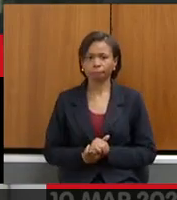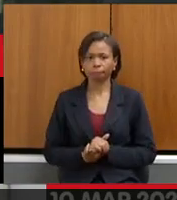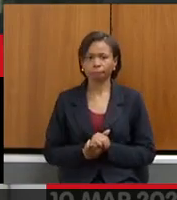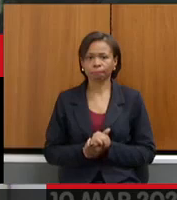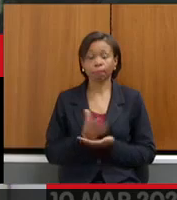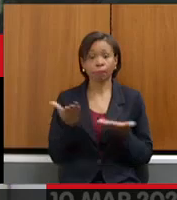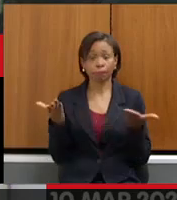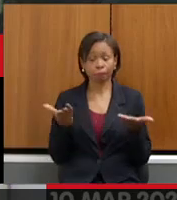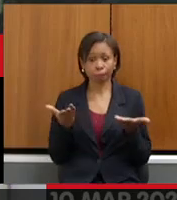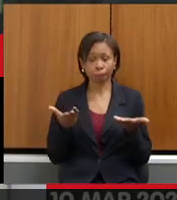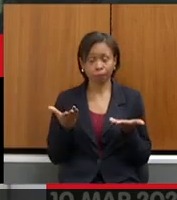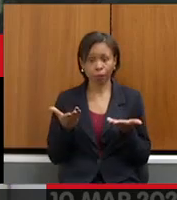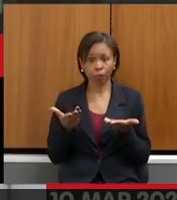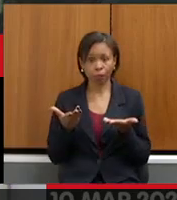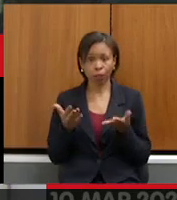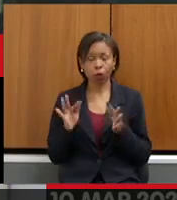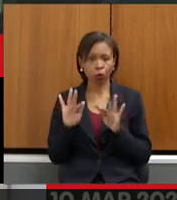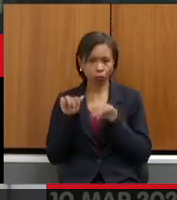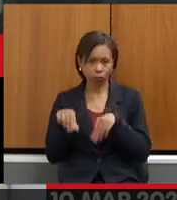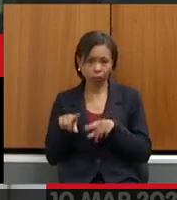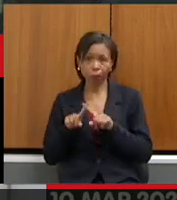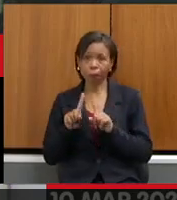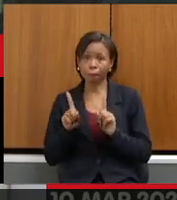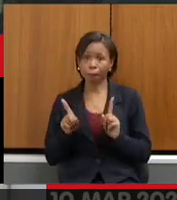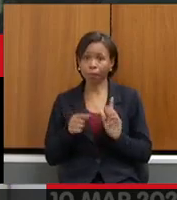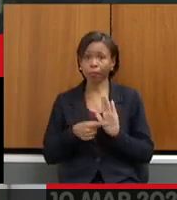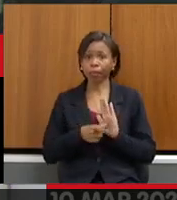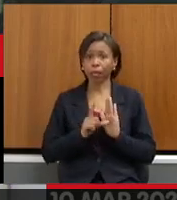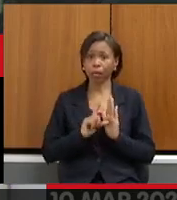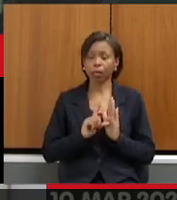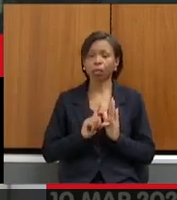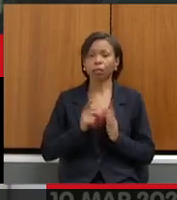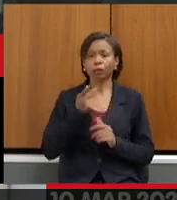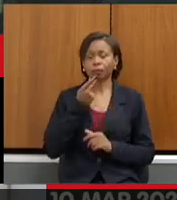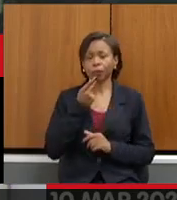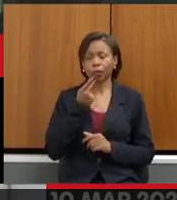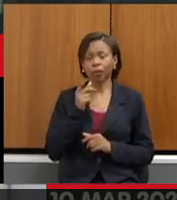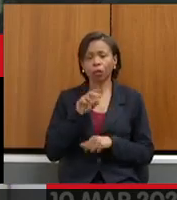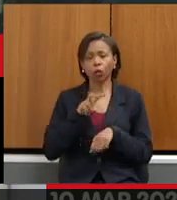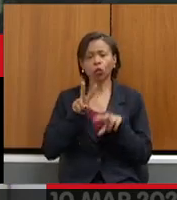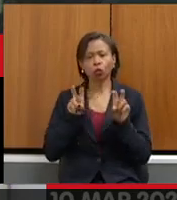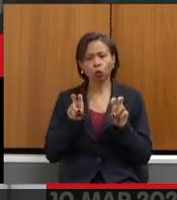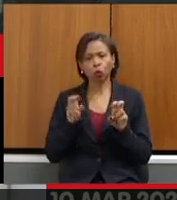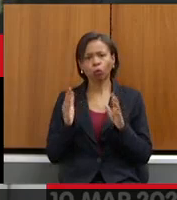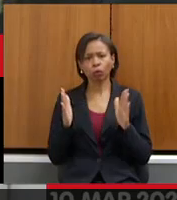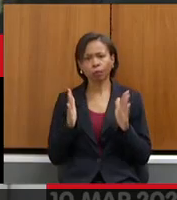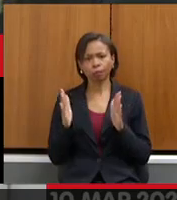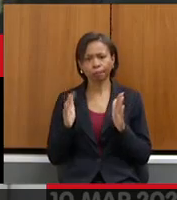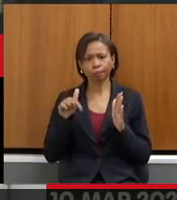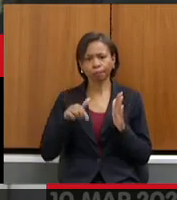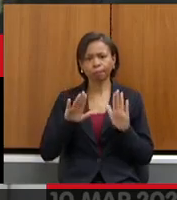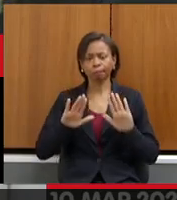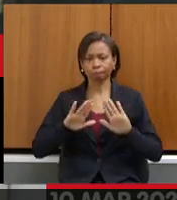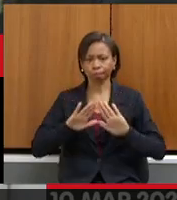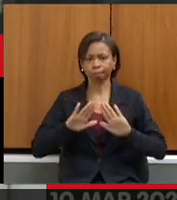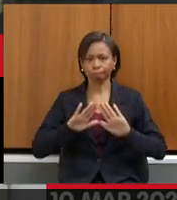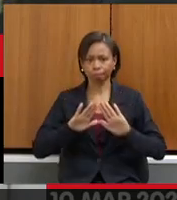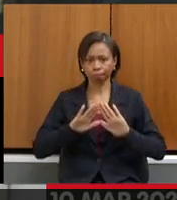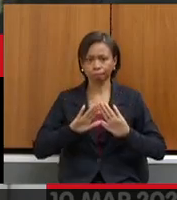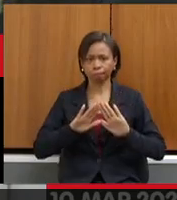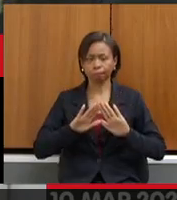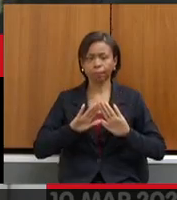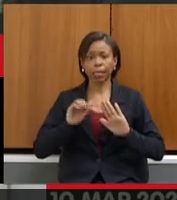encerramento tem o gostaria aqui de dizer um pouco desse momento que vive a assembleia nós